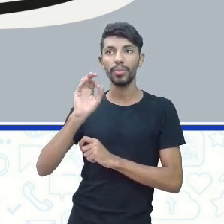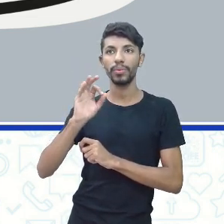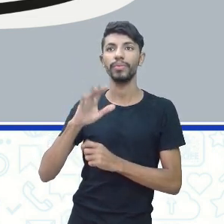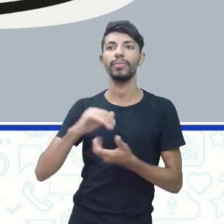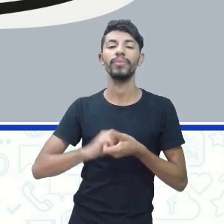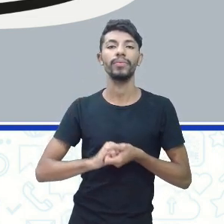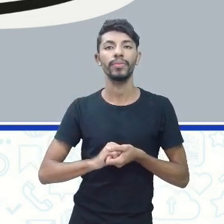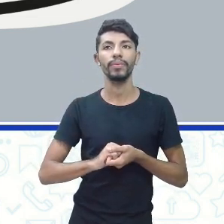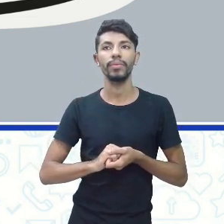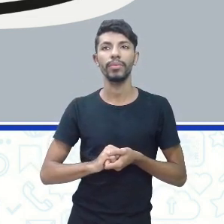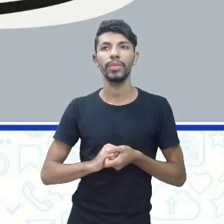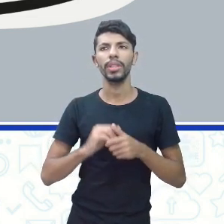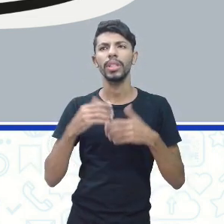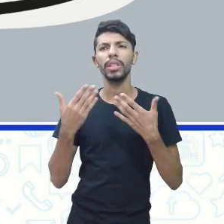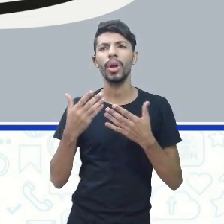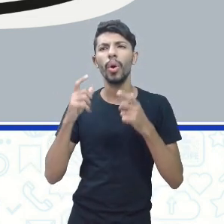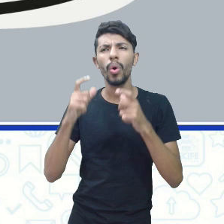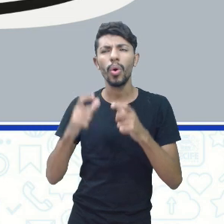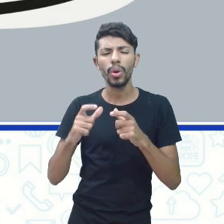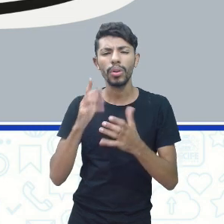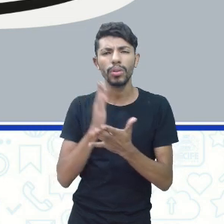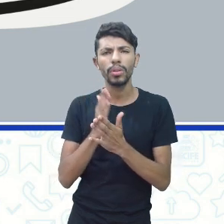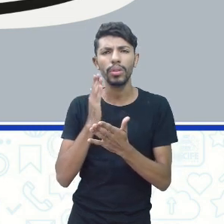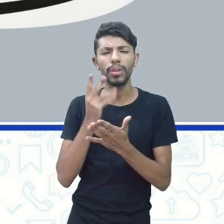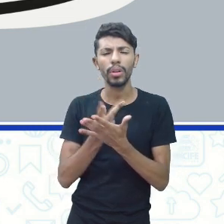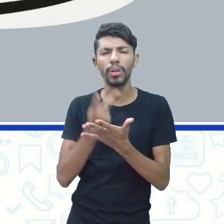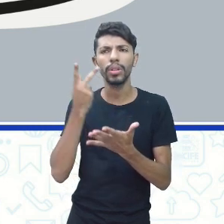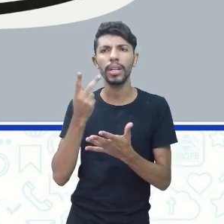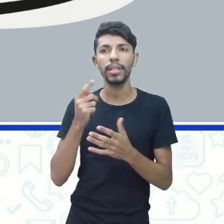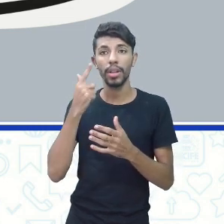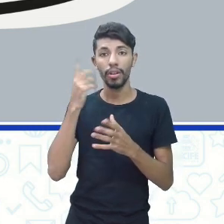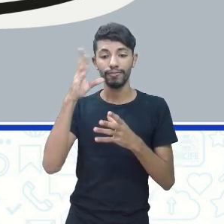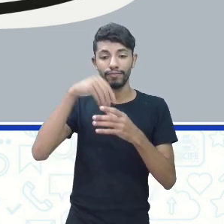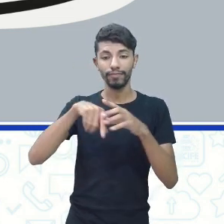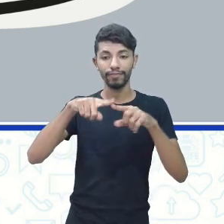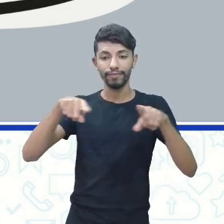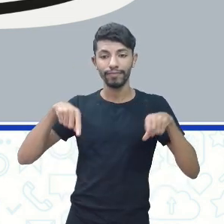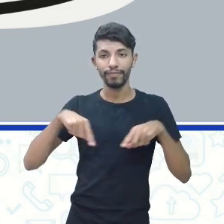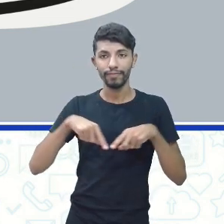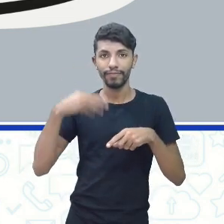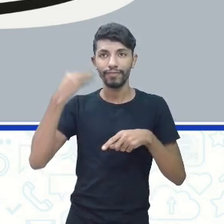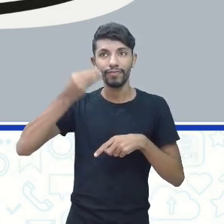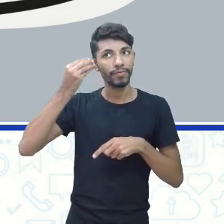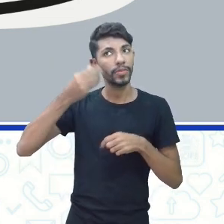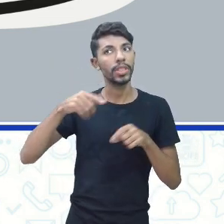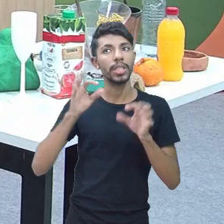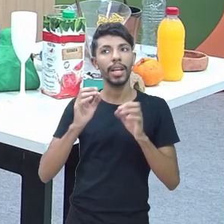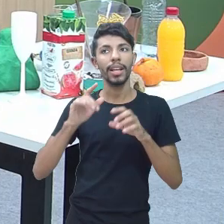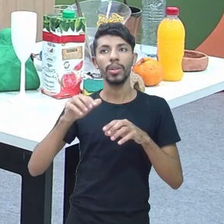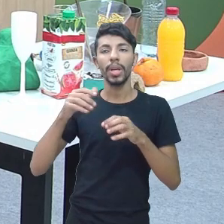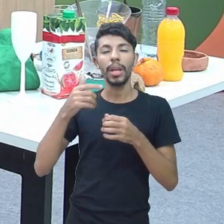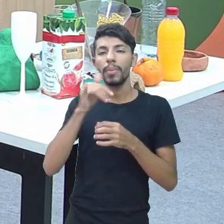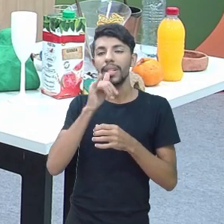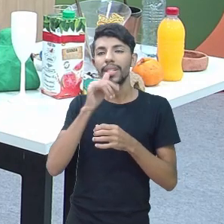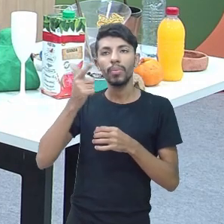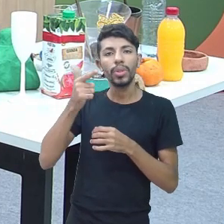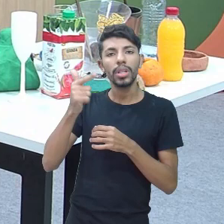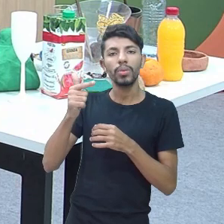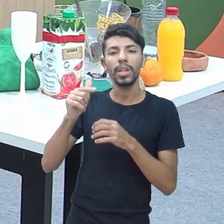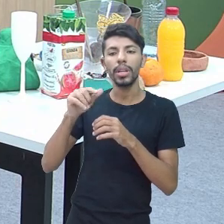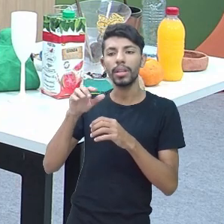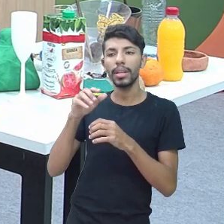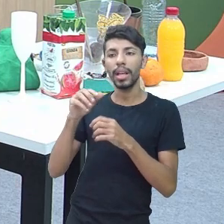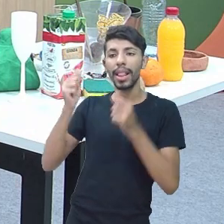artificial. Onde acontece isso? Em laboratório e não extraído diretamente da natureza. Então, os materiais